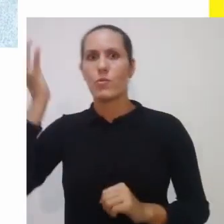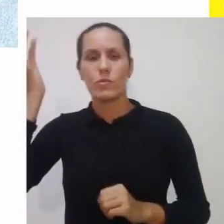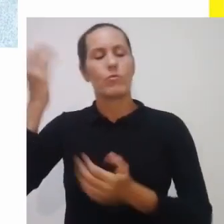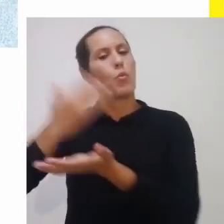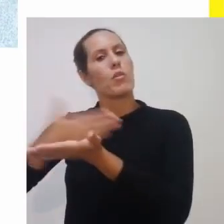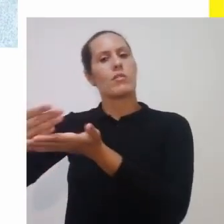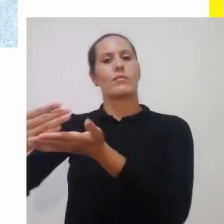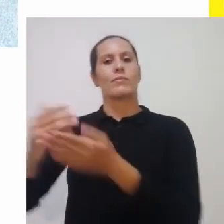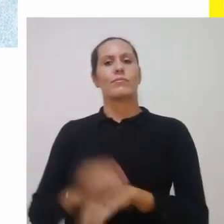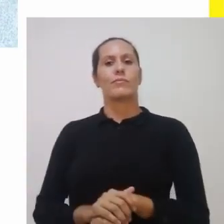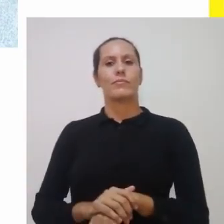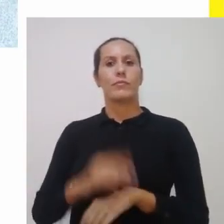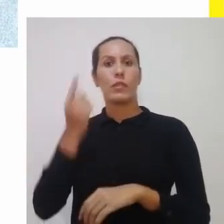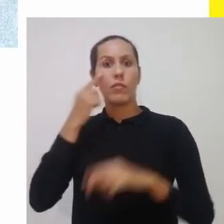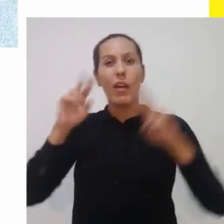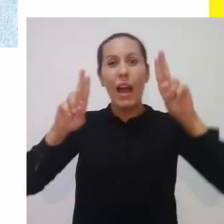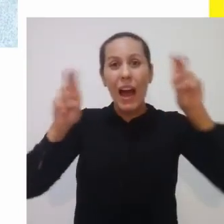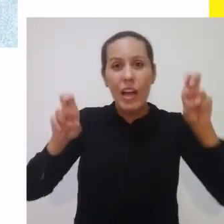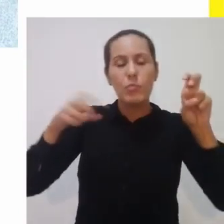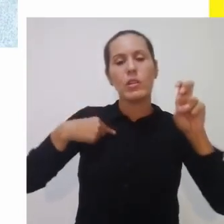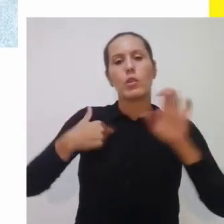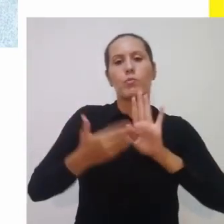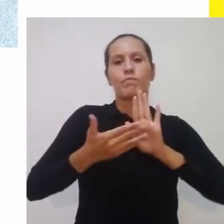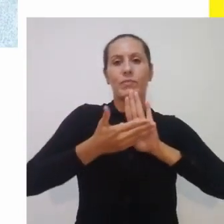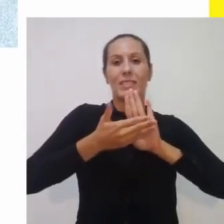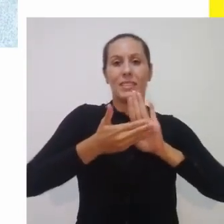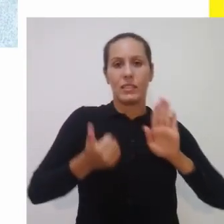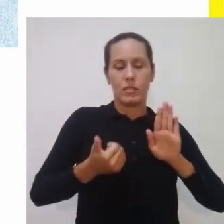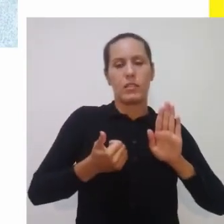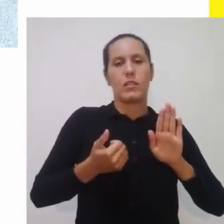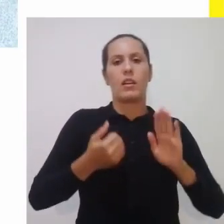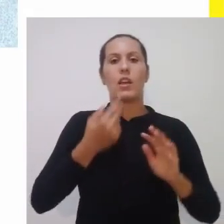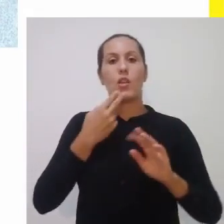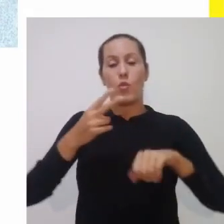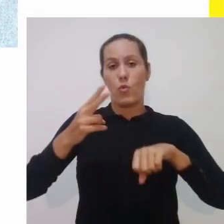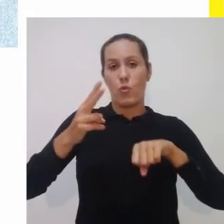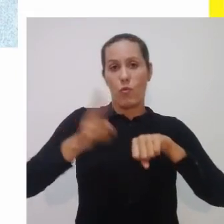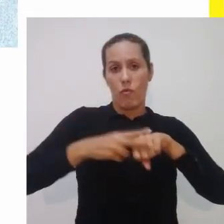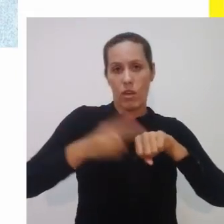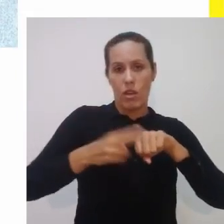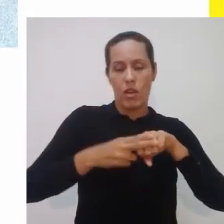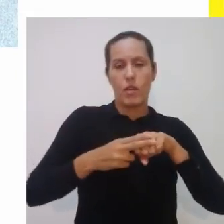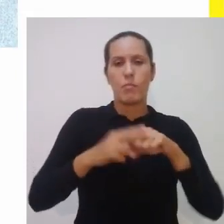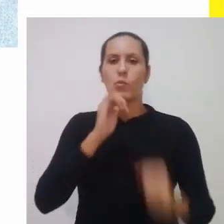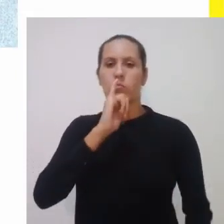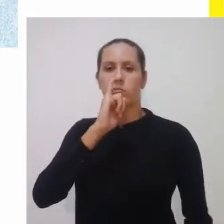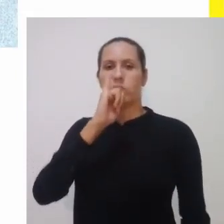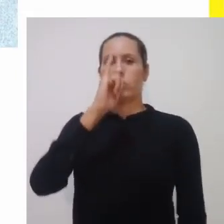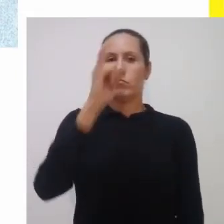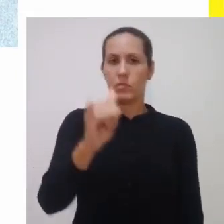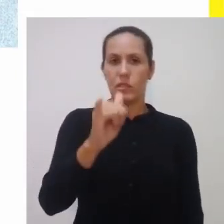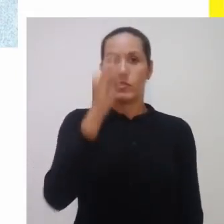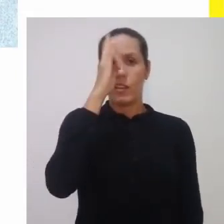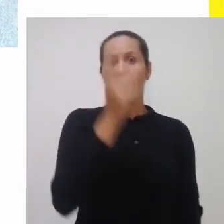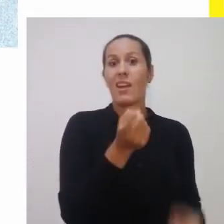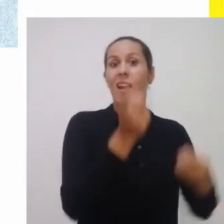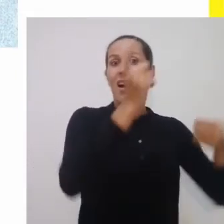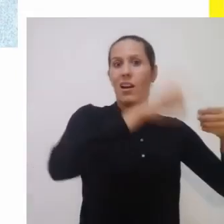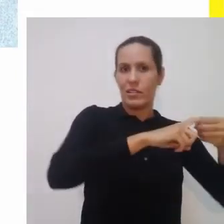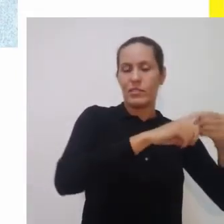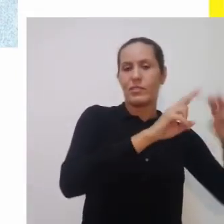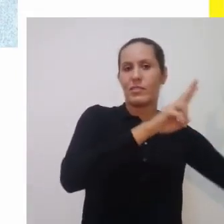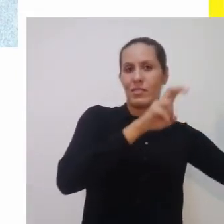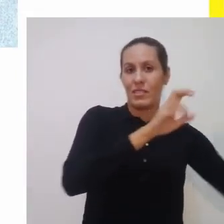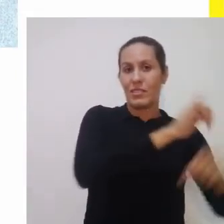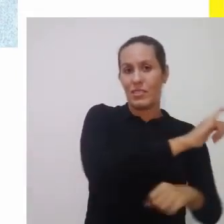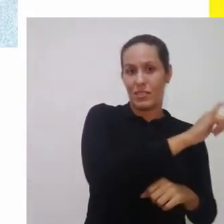inacreditável está para começar. Então eu tirei as aspas e ao invés do verbo dizer, que foi utilizado